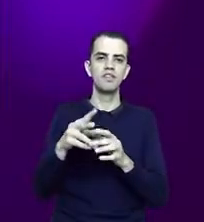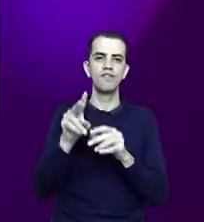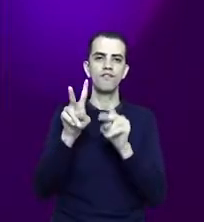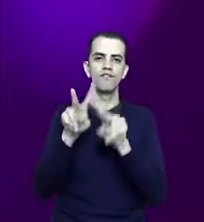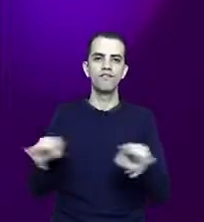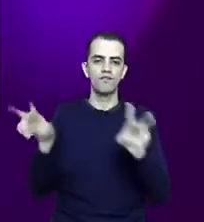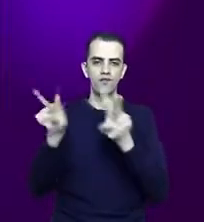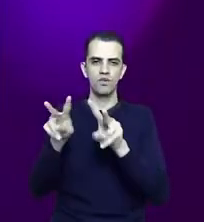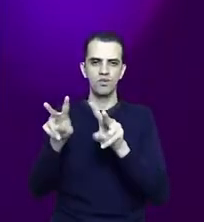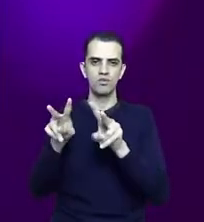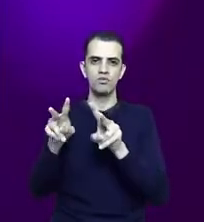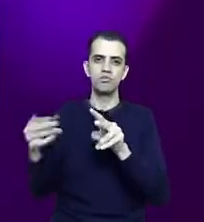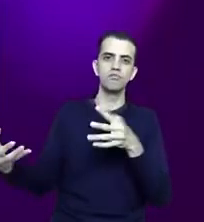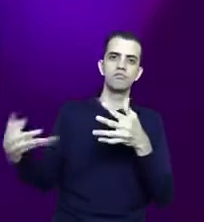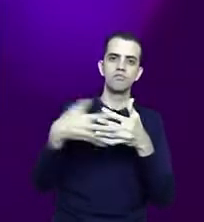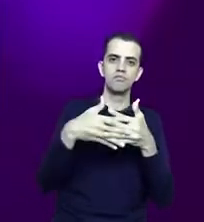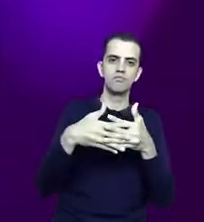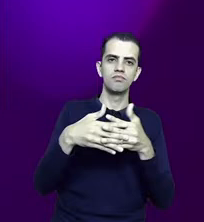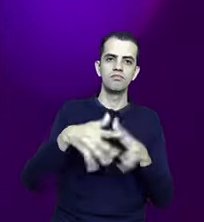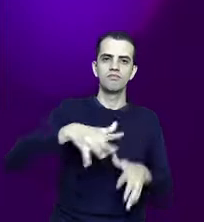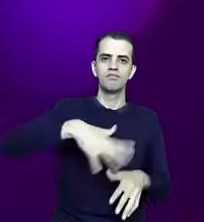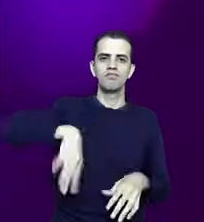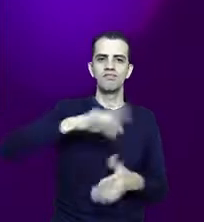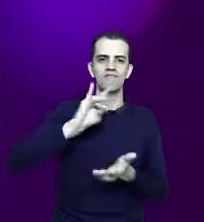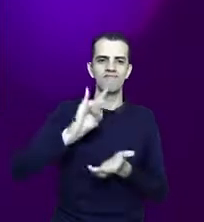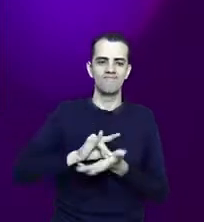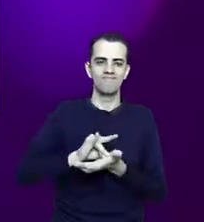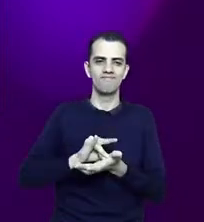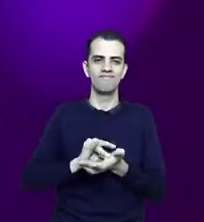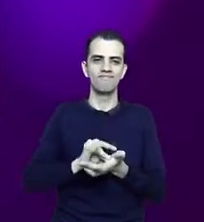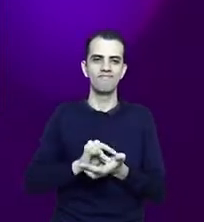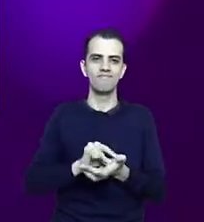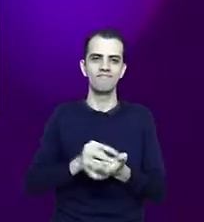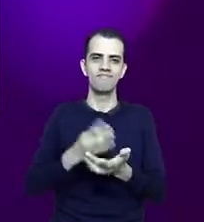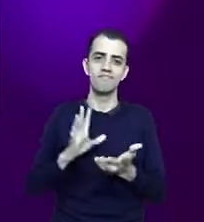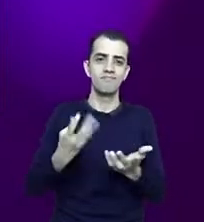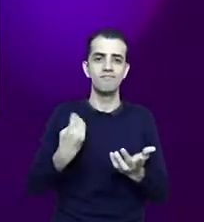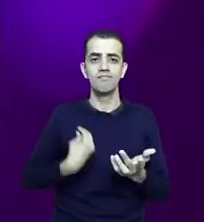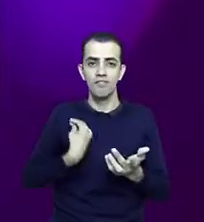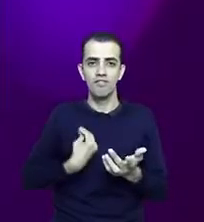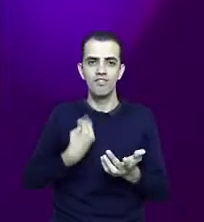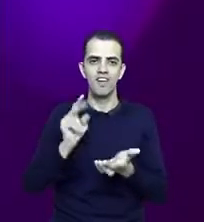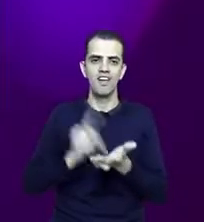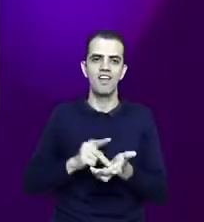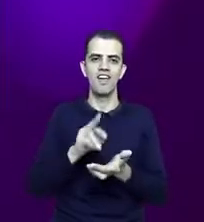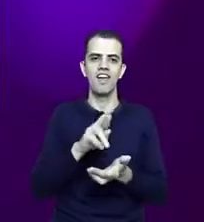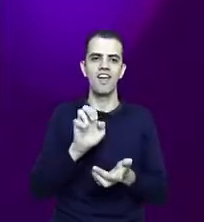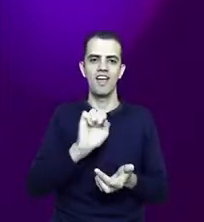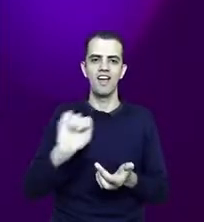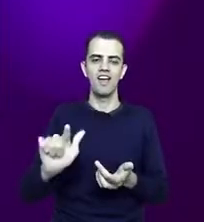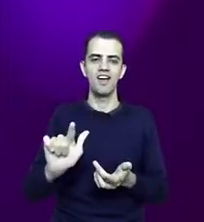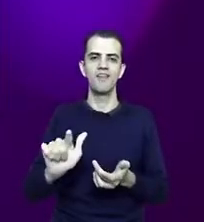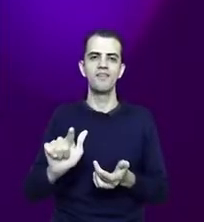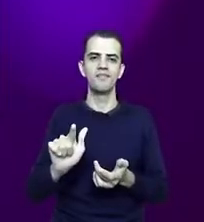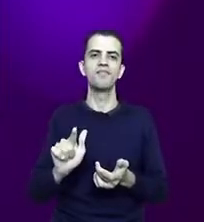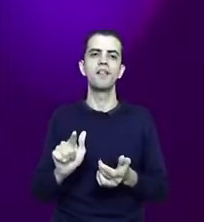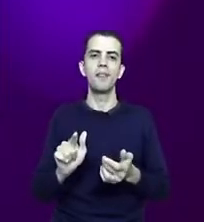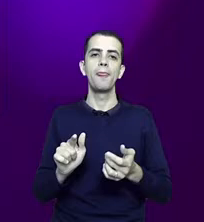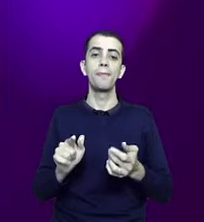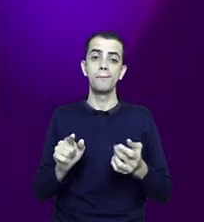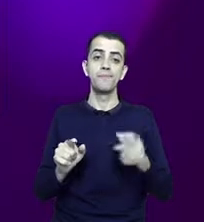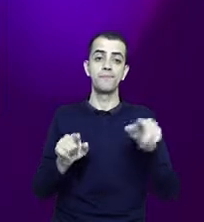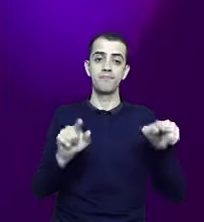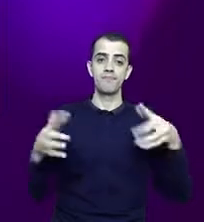o nosso meio, como a gente pode chamar, o nosso meio real. Então, esse é um trabalho que a gente